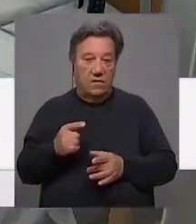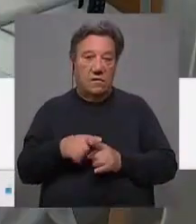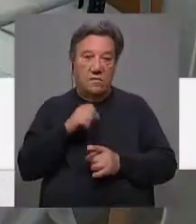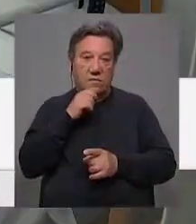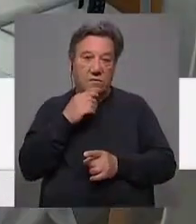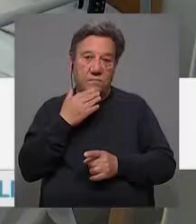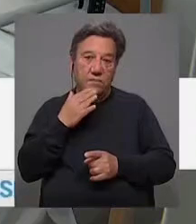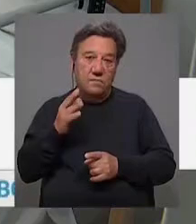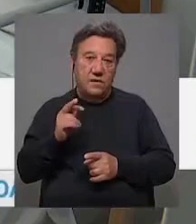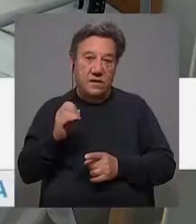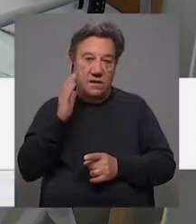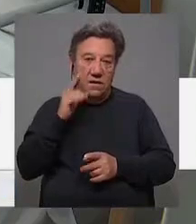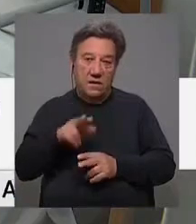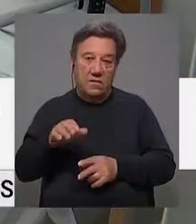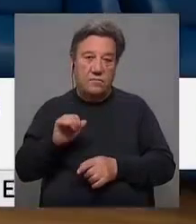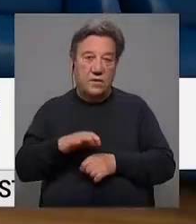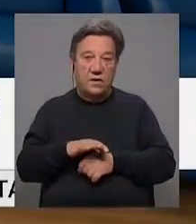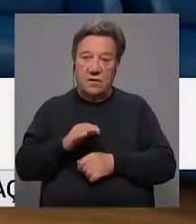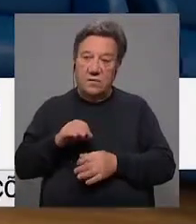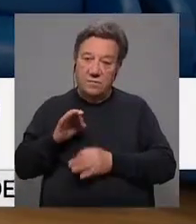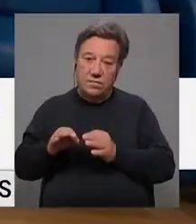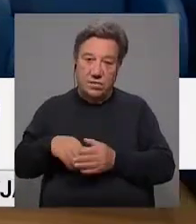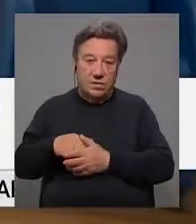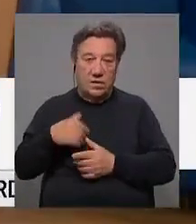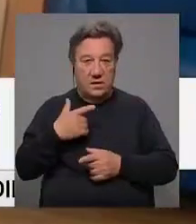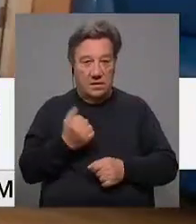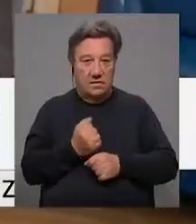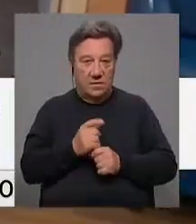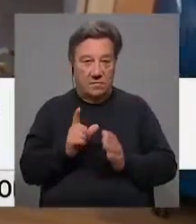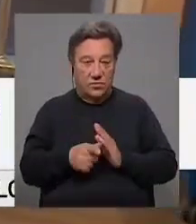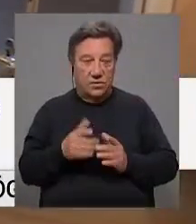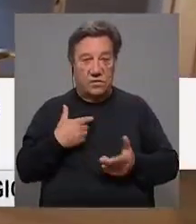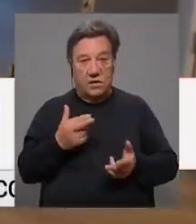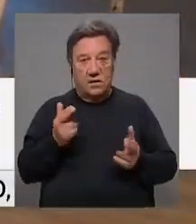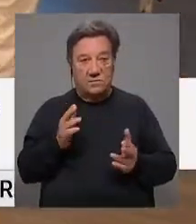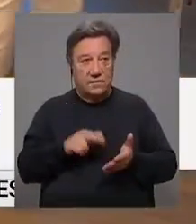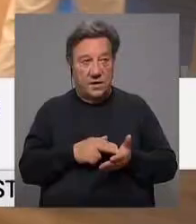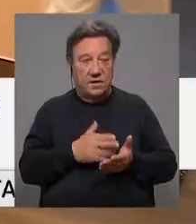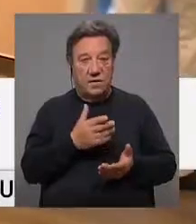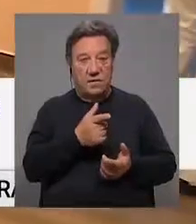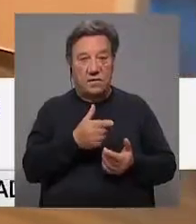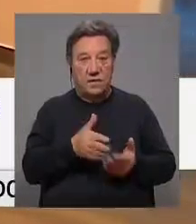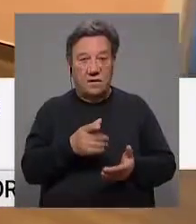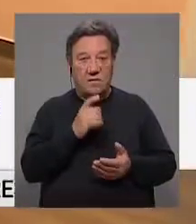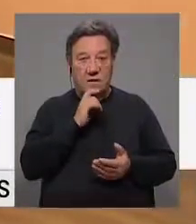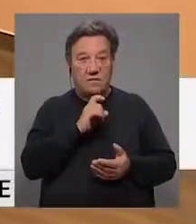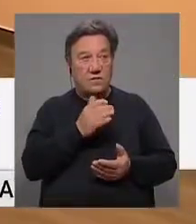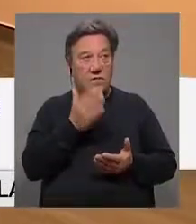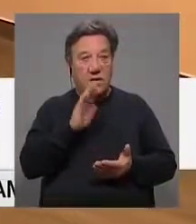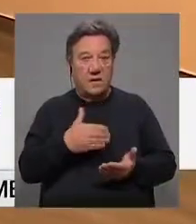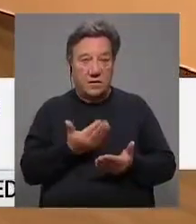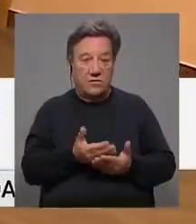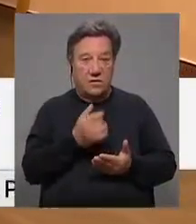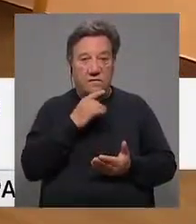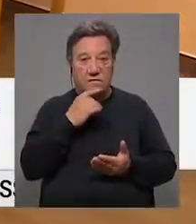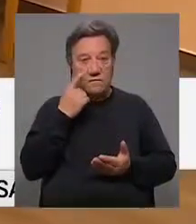termos pelo menos 30 camas de convalescença também. Estamos a trabalhar no projeto e estamos à espera que abra o aviso de candidatura para ver